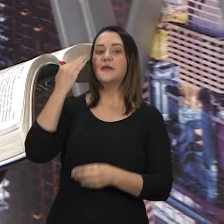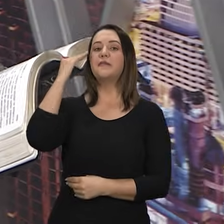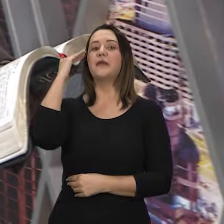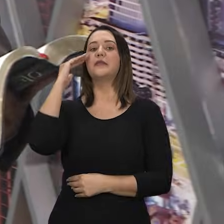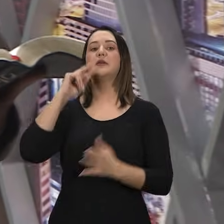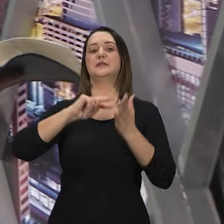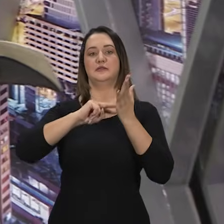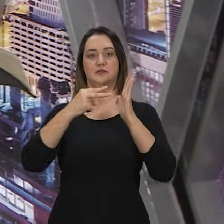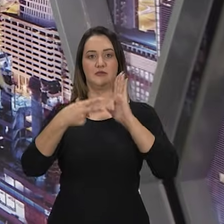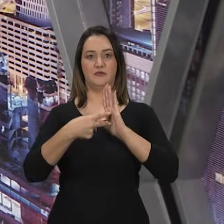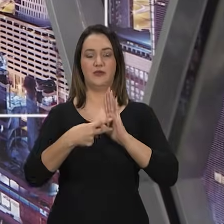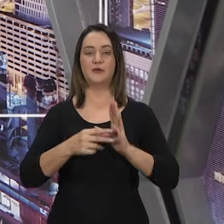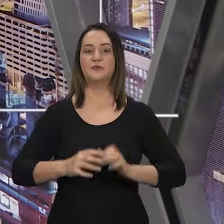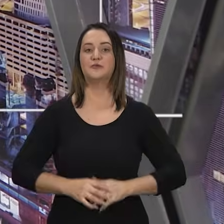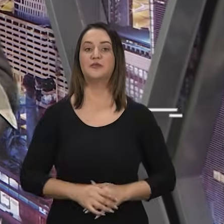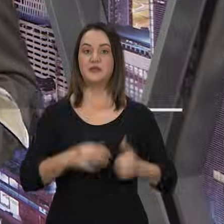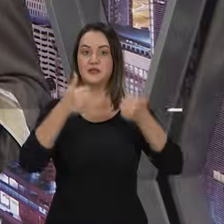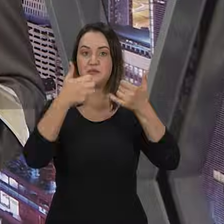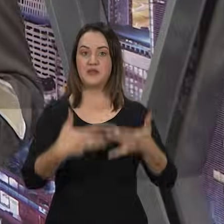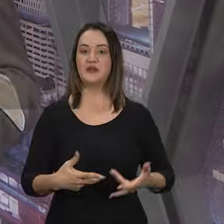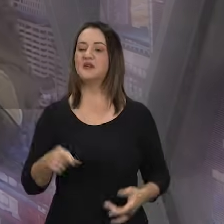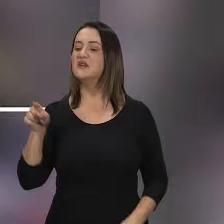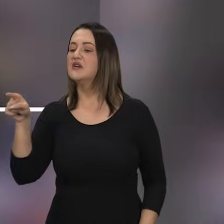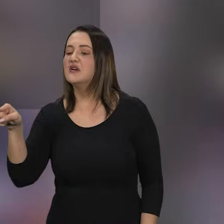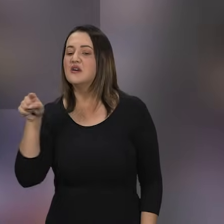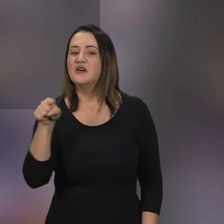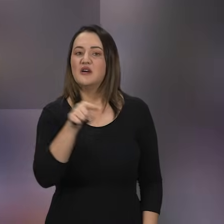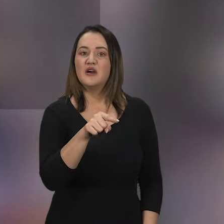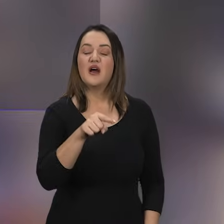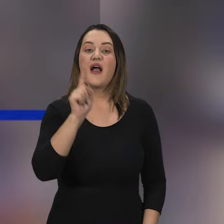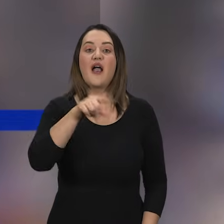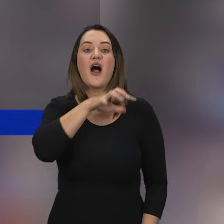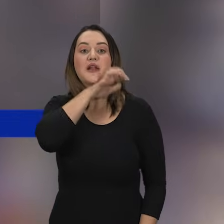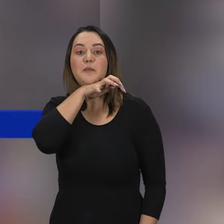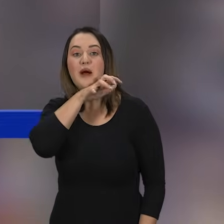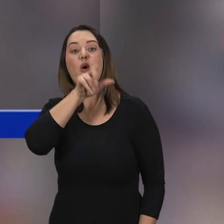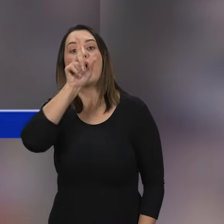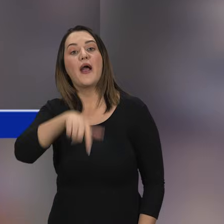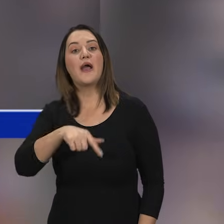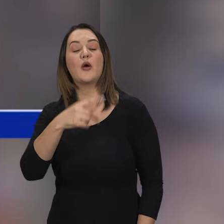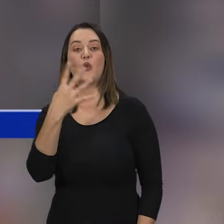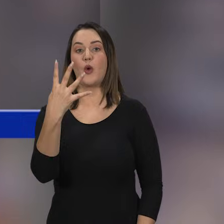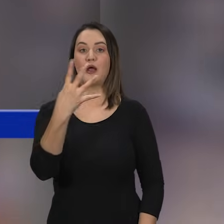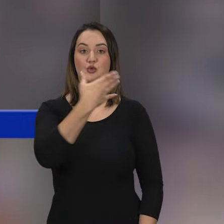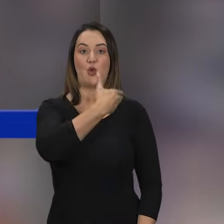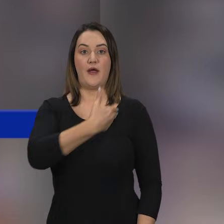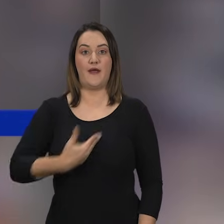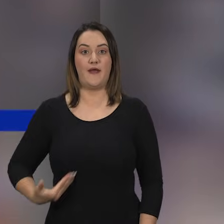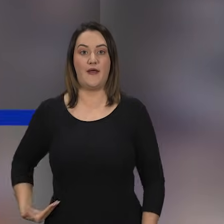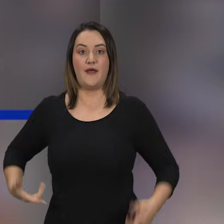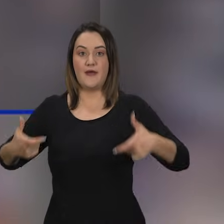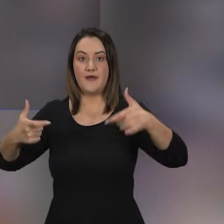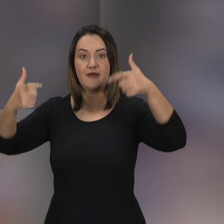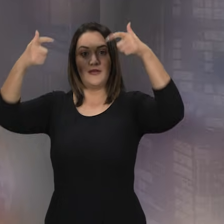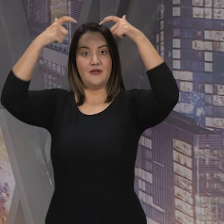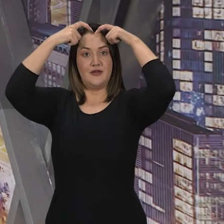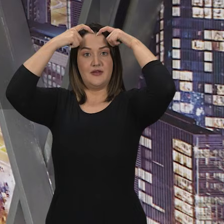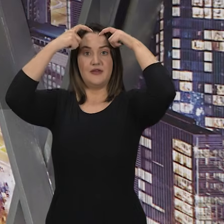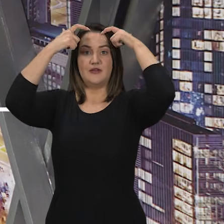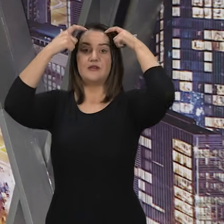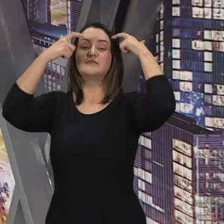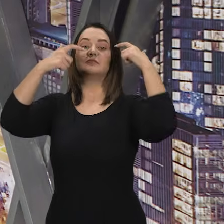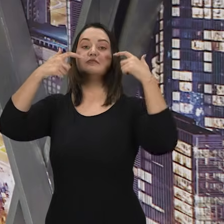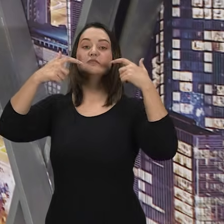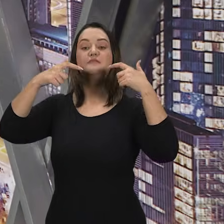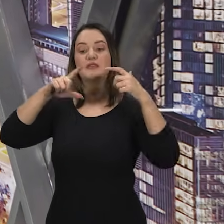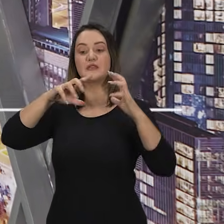tudo isso. Daniel 7, 17. Diz assim: esses grandes animais que são 4 reis que se levantarão da terra.